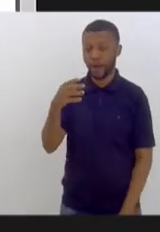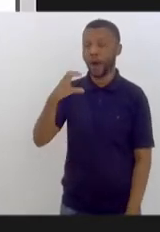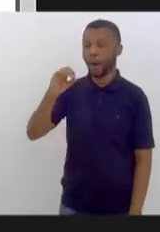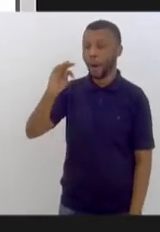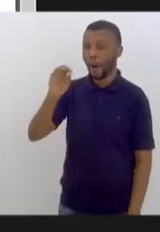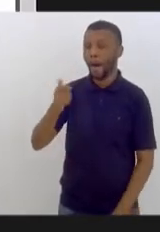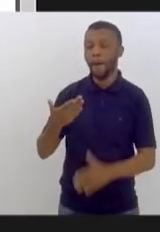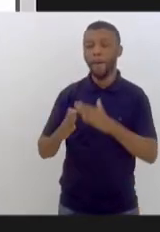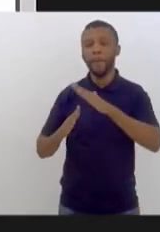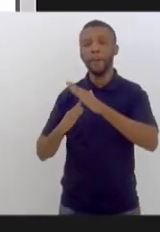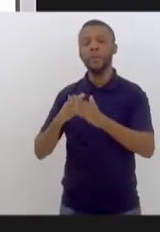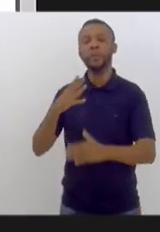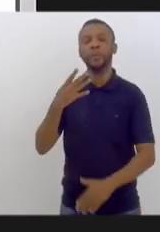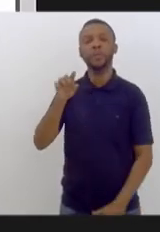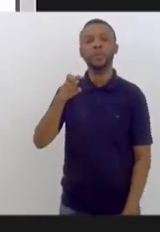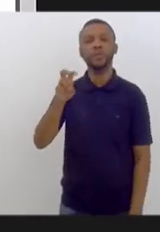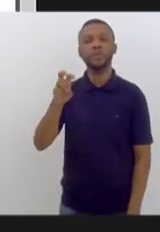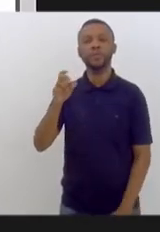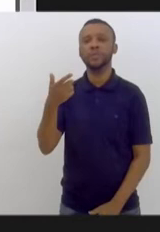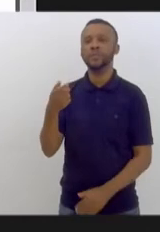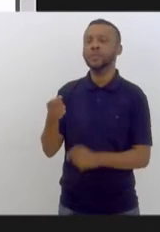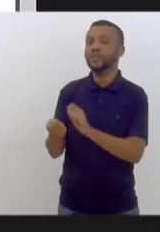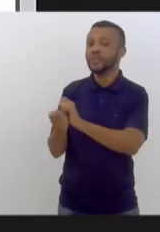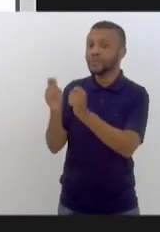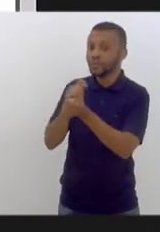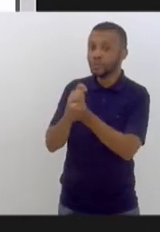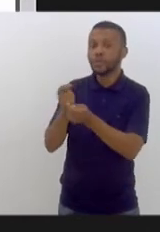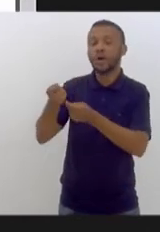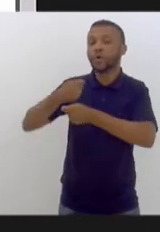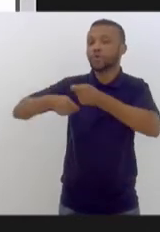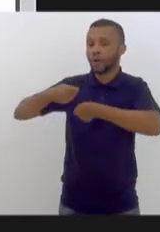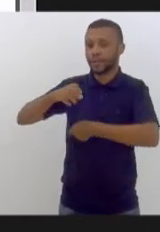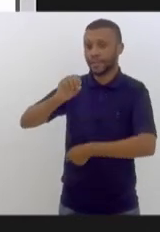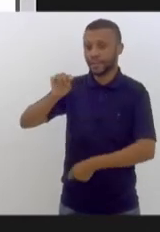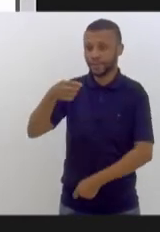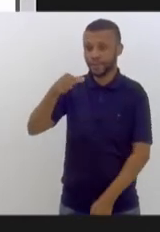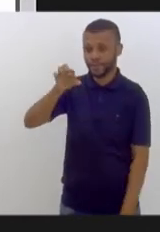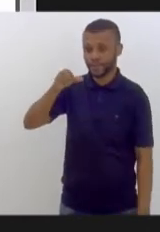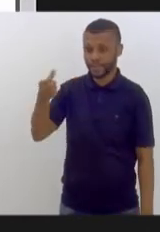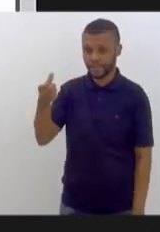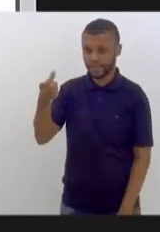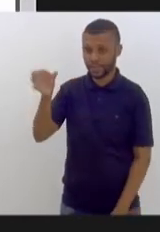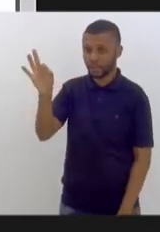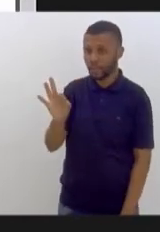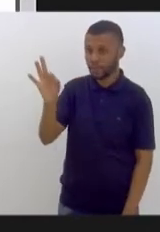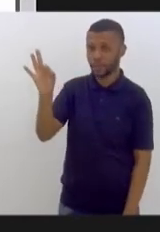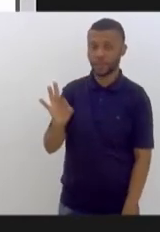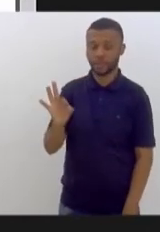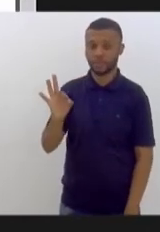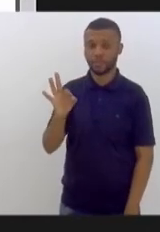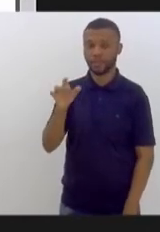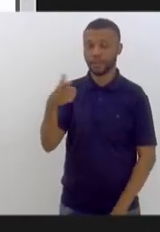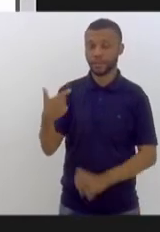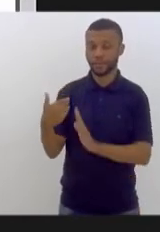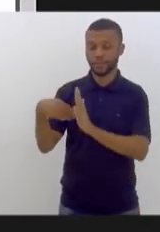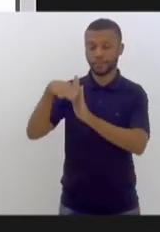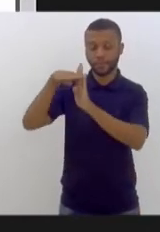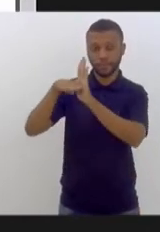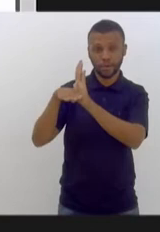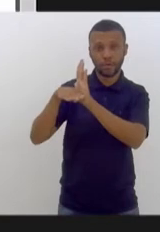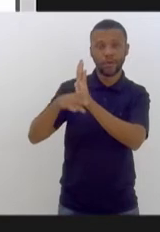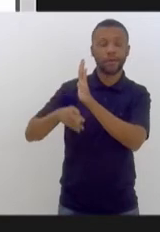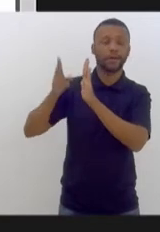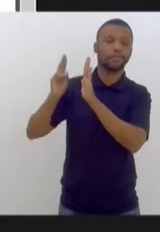o ajuste econômico 0,96. Essa composição basicamente mantém